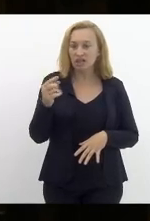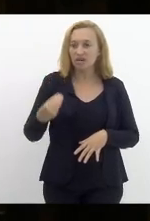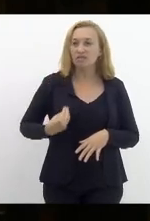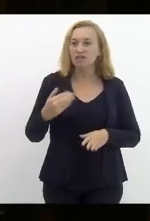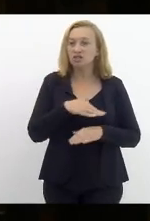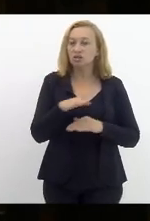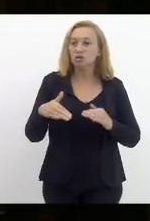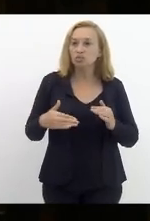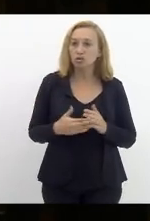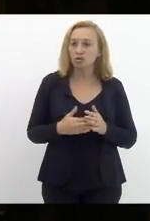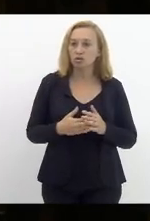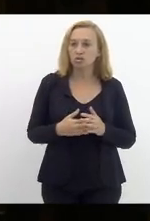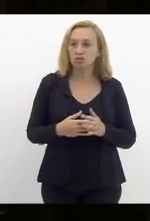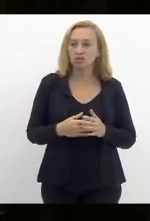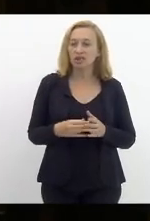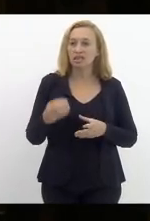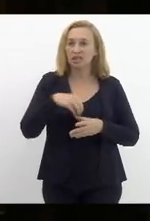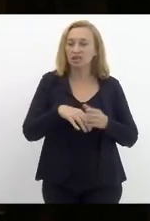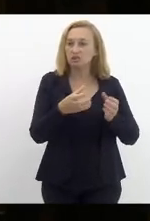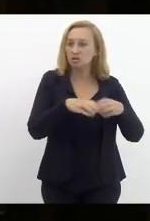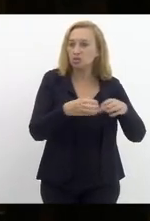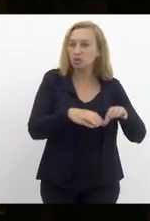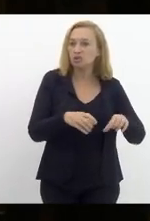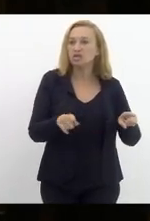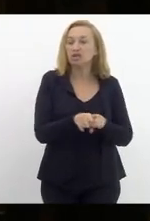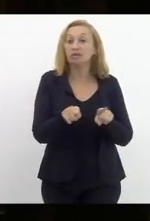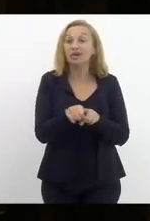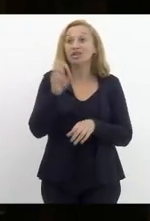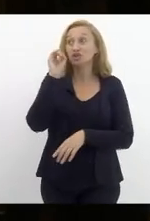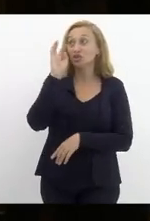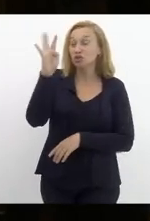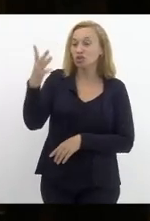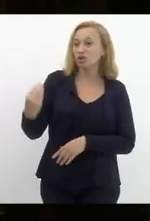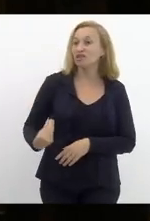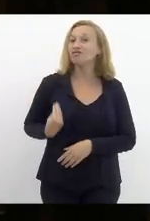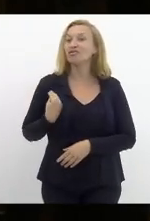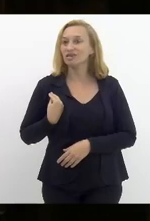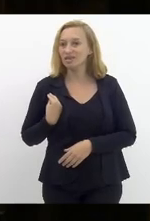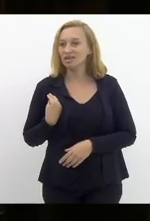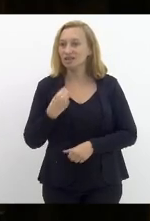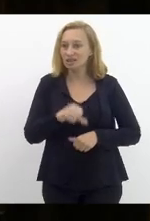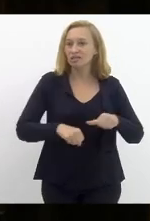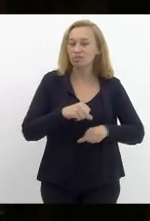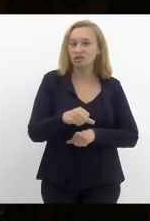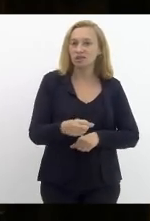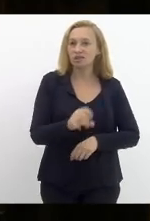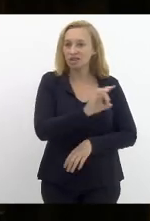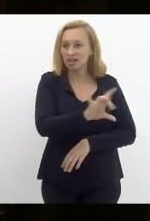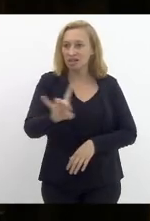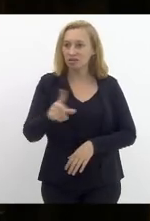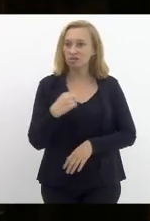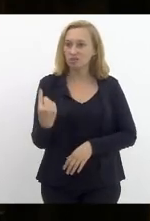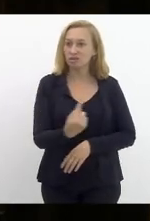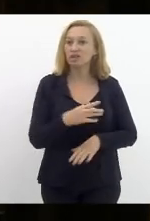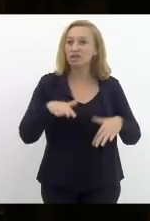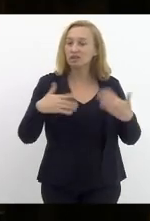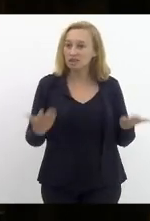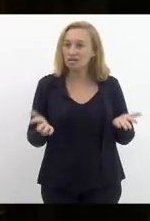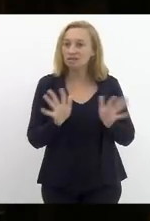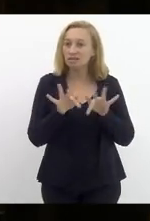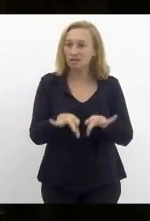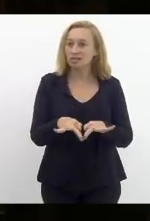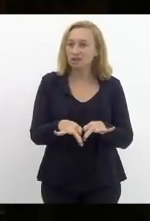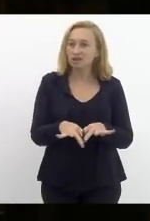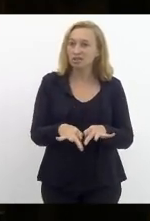nesse concurso e a gente está tratando de sonhos, da vida e da mudança de cada um de nós. Então, para